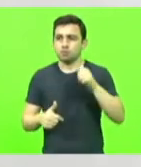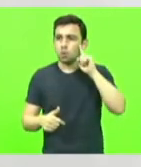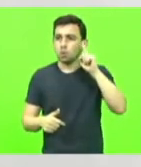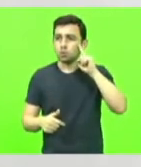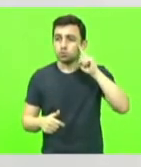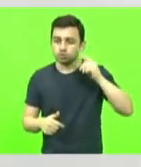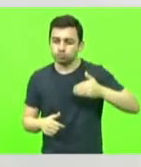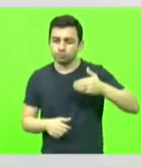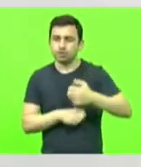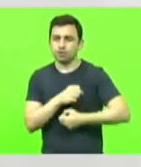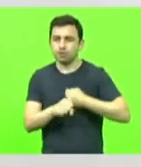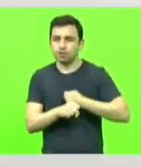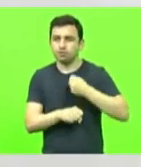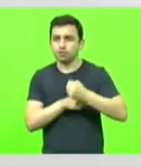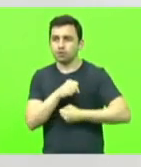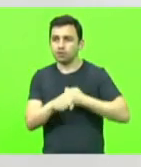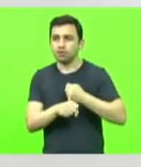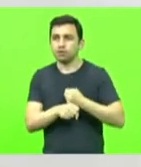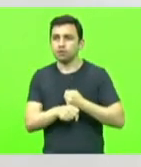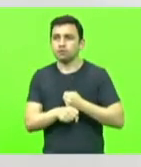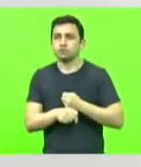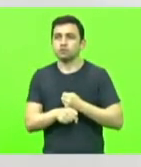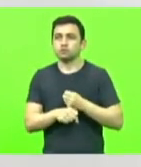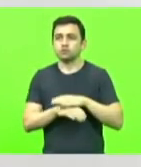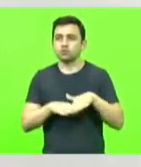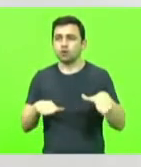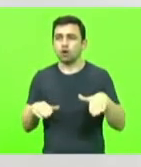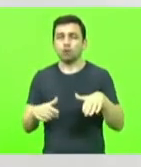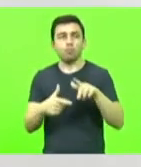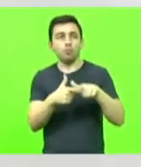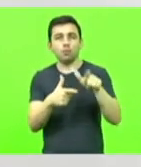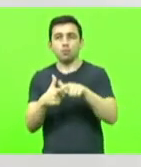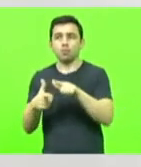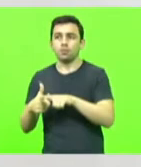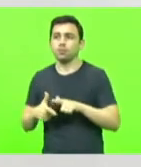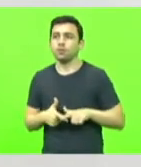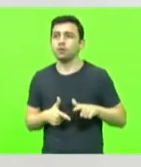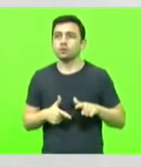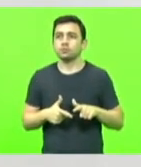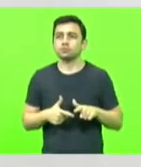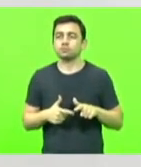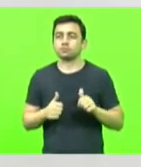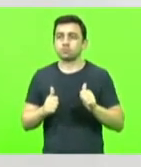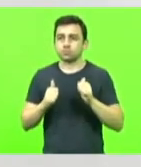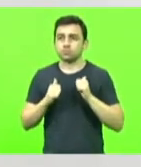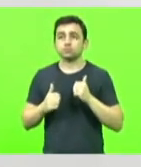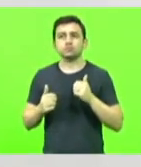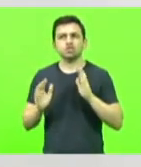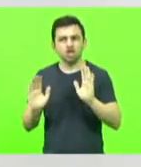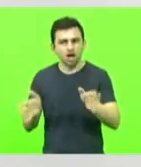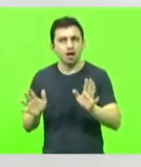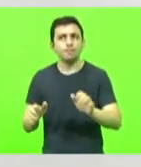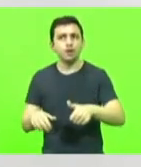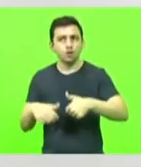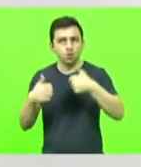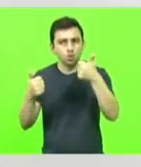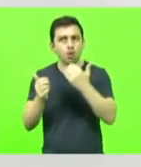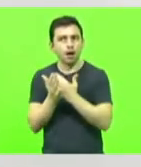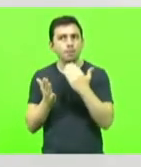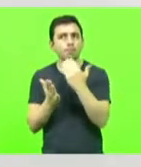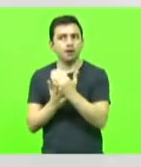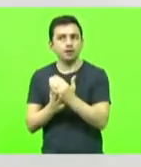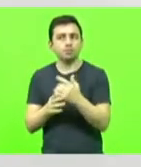ano após ano, sendo apenas reativos às catástrofes. Claro que melhoramos muito com a estrutura e gestão de